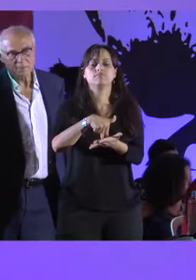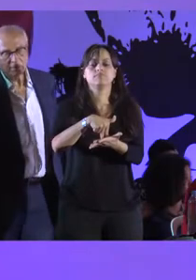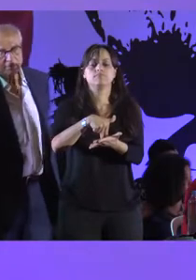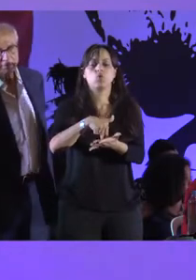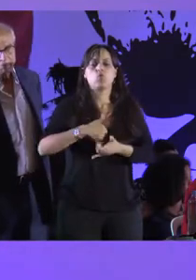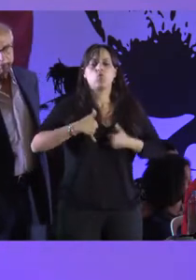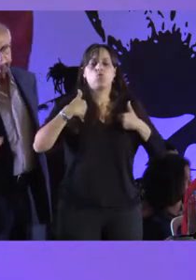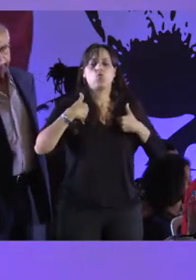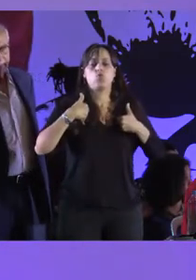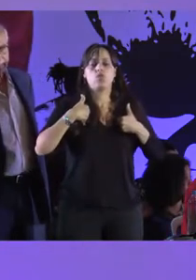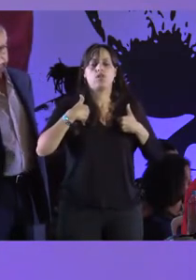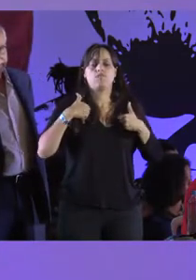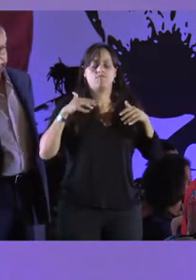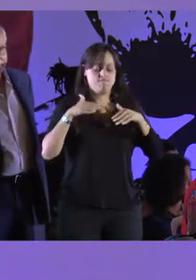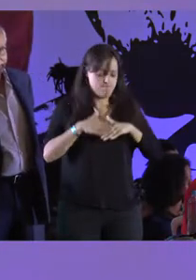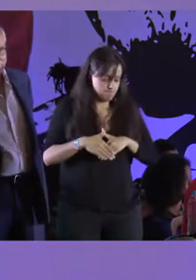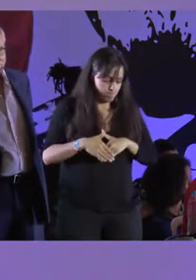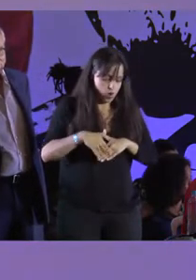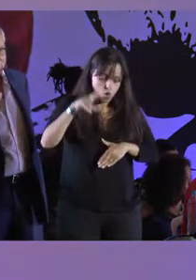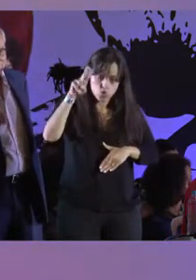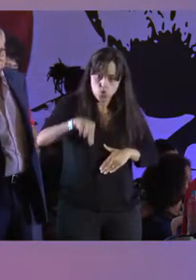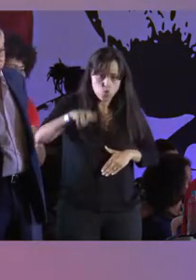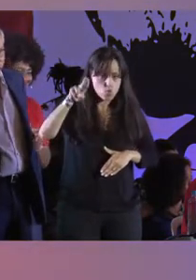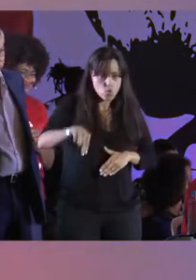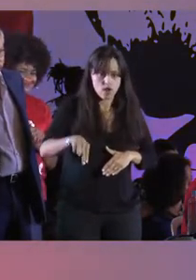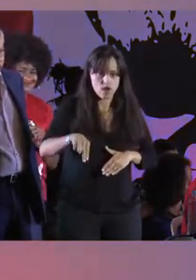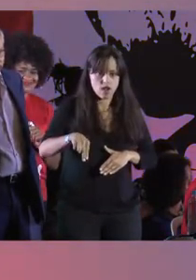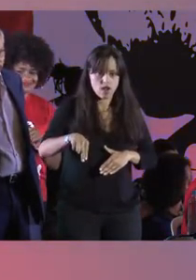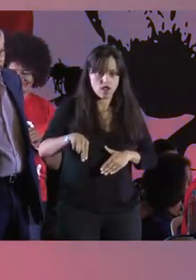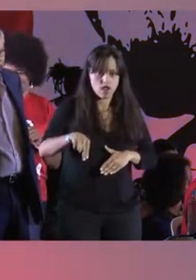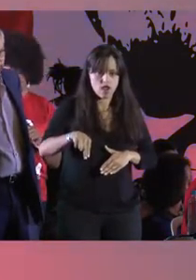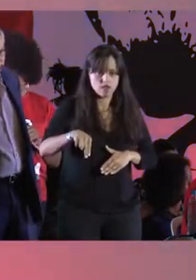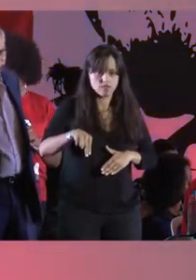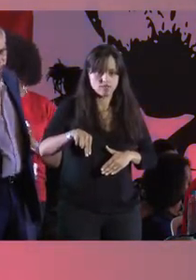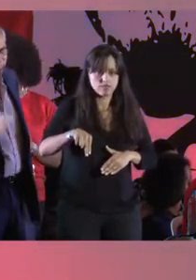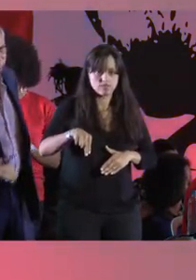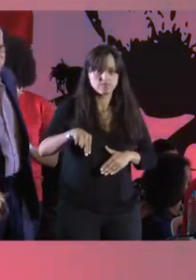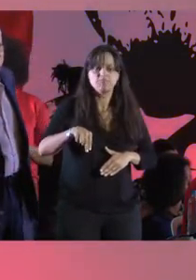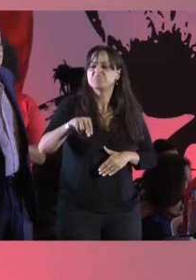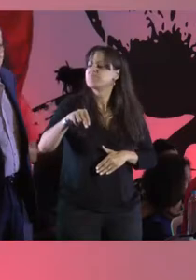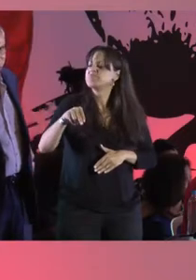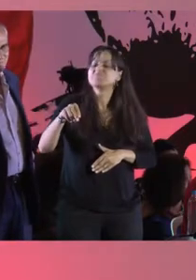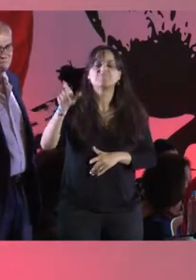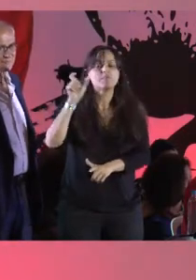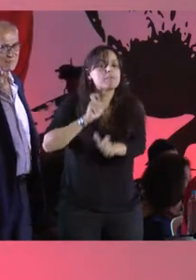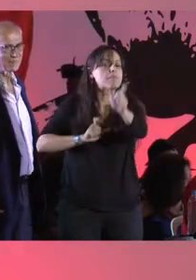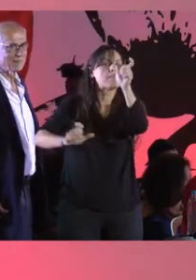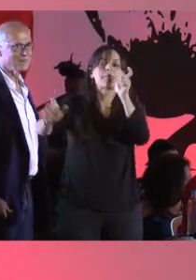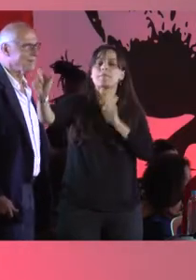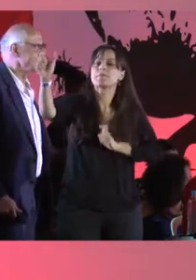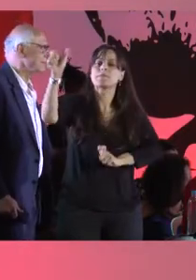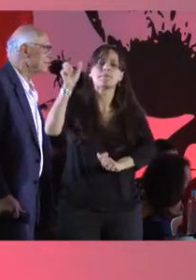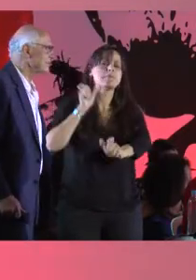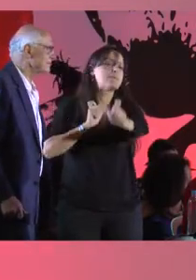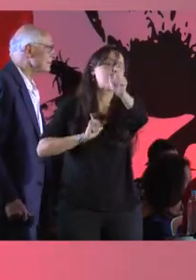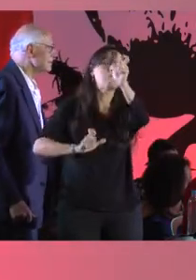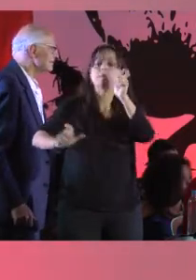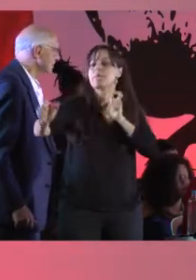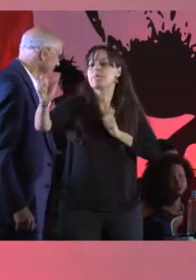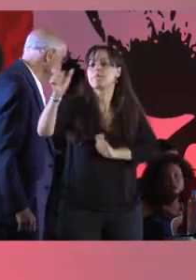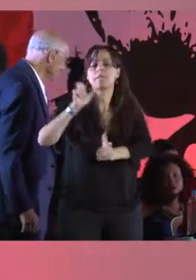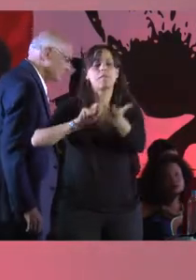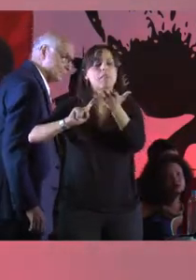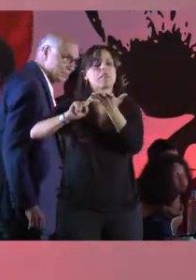E não vou baixar minha cabeça. Levantem quantas infâmias quiserem. Contem